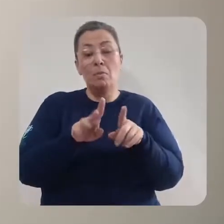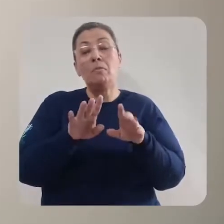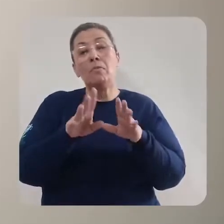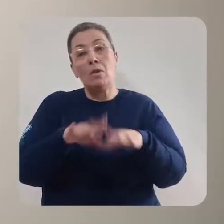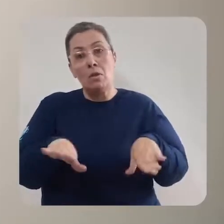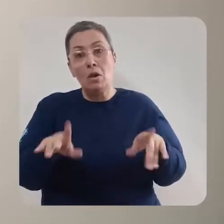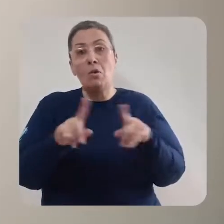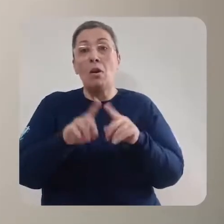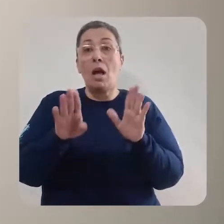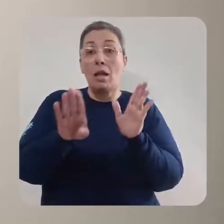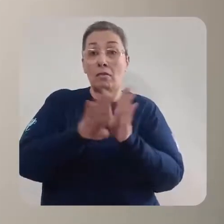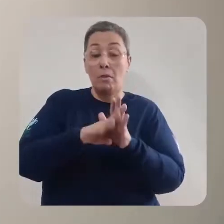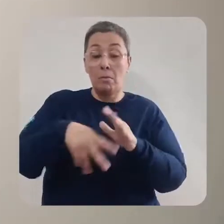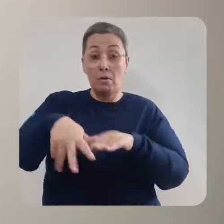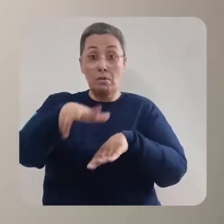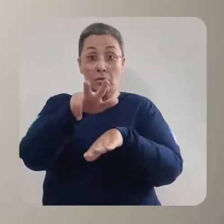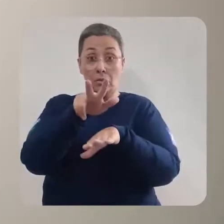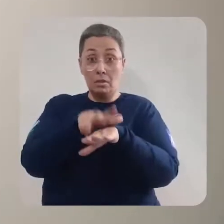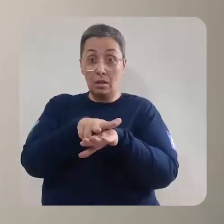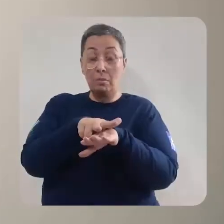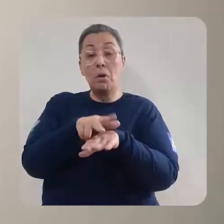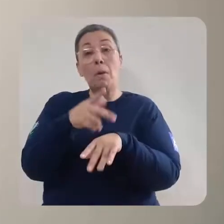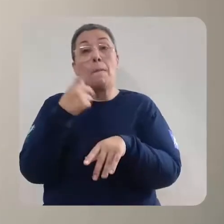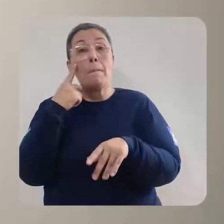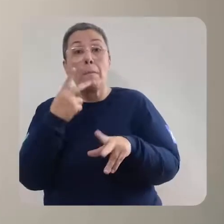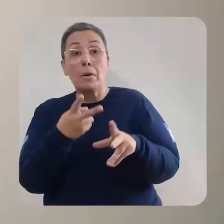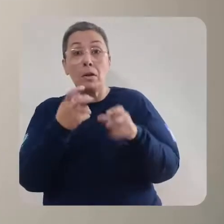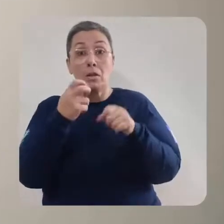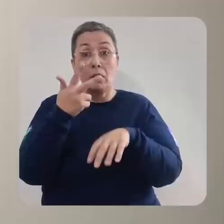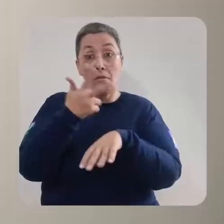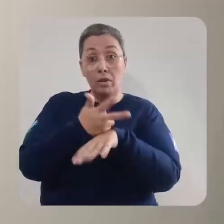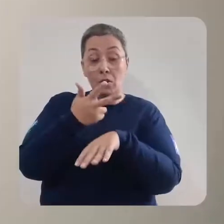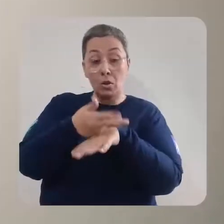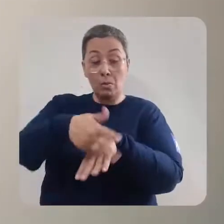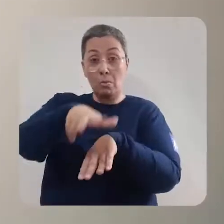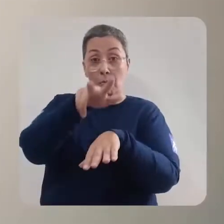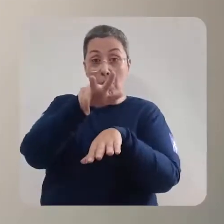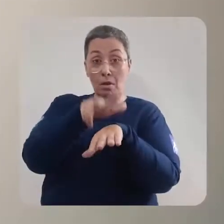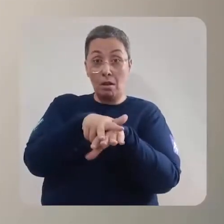Então, até que vamos deitá-lo, vocês percebem no vídeo que ele está